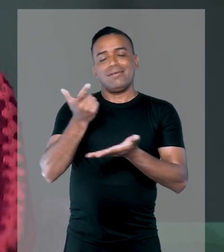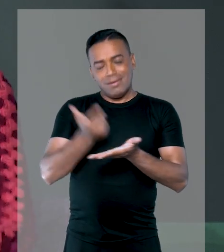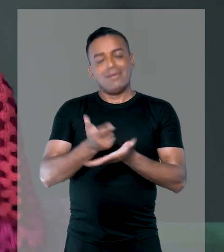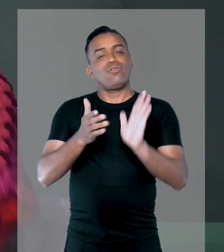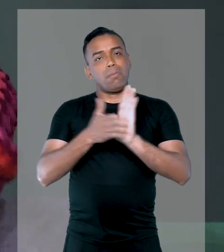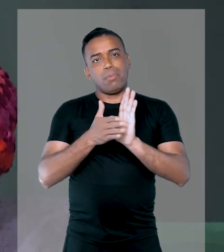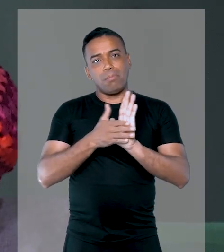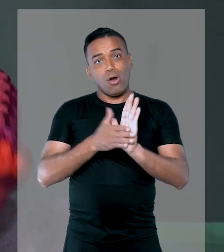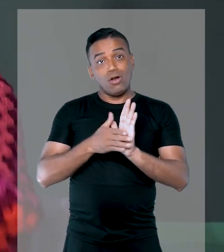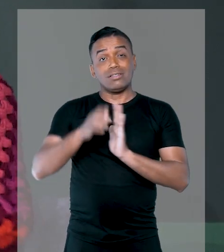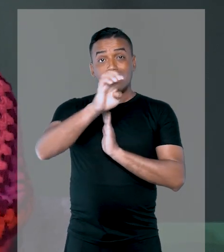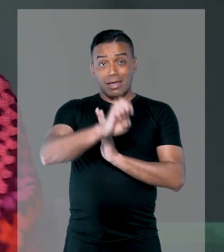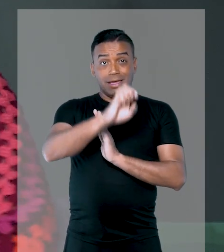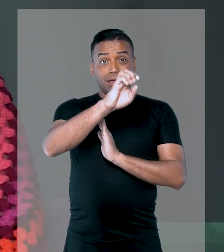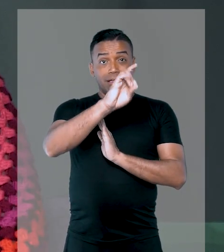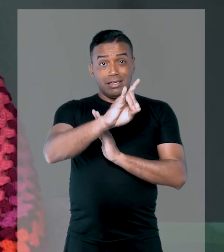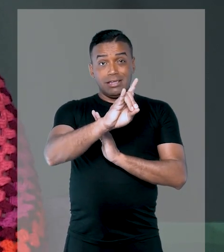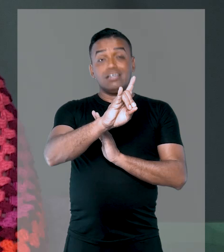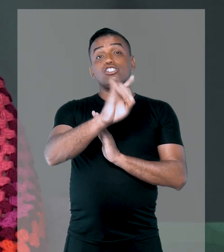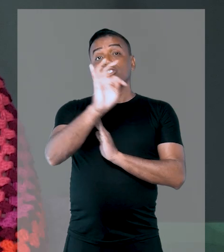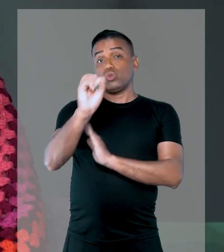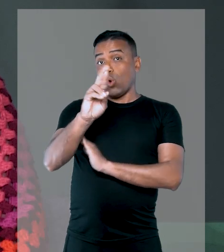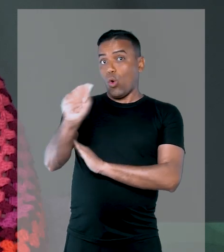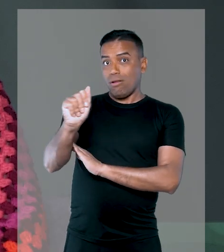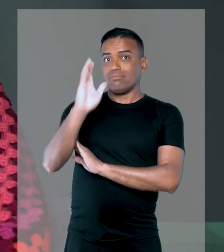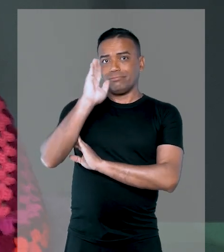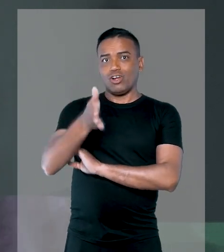essa proposta da editora, eu já